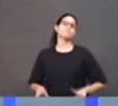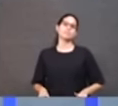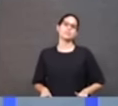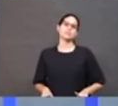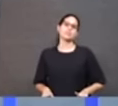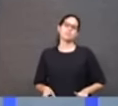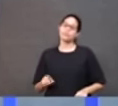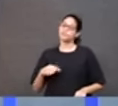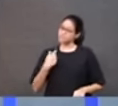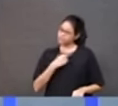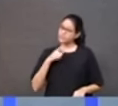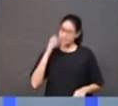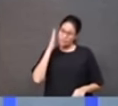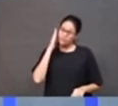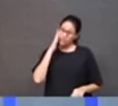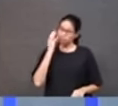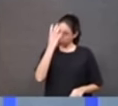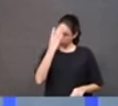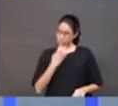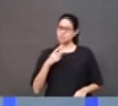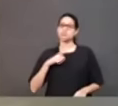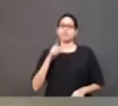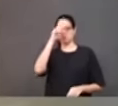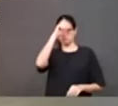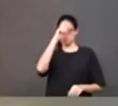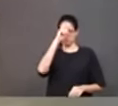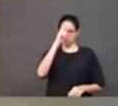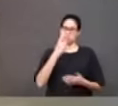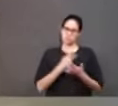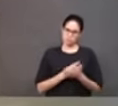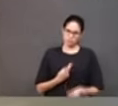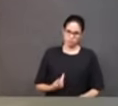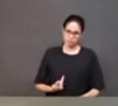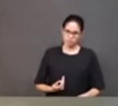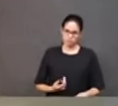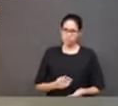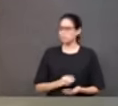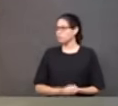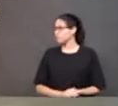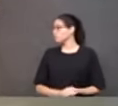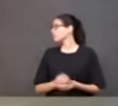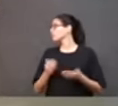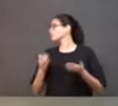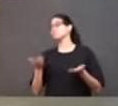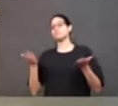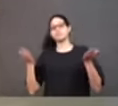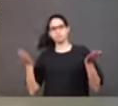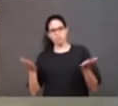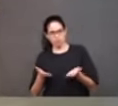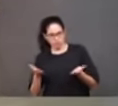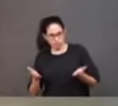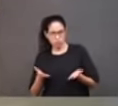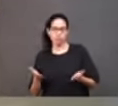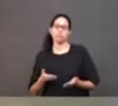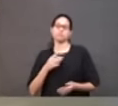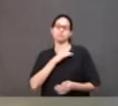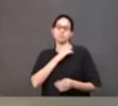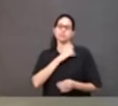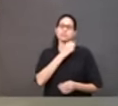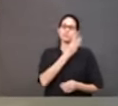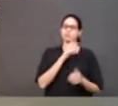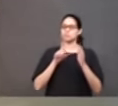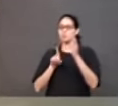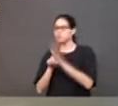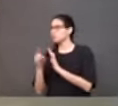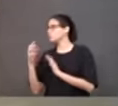inclusive no nosso hospital. É muito importante mesmo. Nesse momento, então, o candidato 3 fará pergunta ao candidato 4. Professor Valder, então o senhor